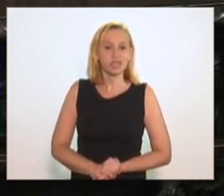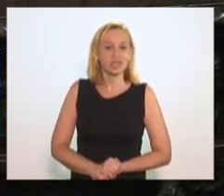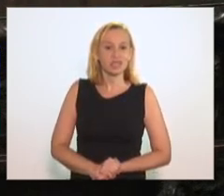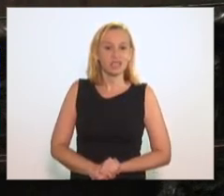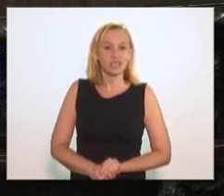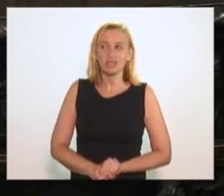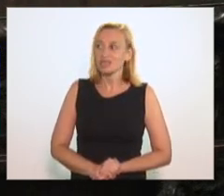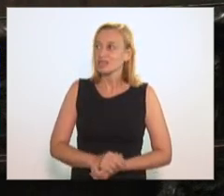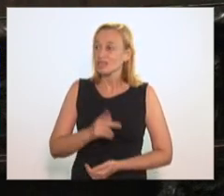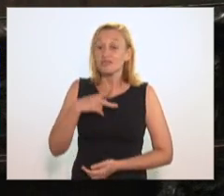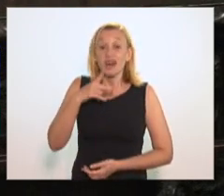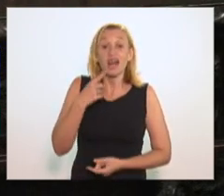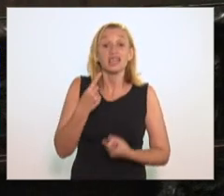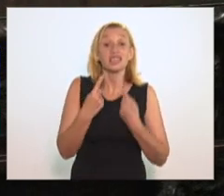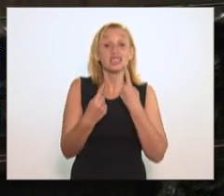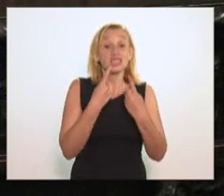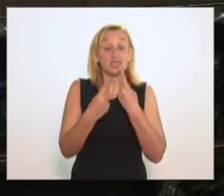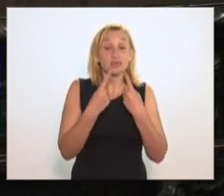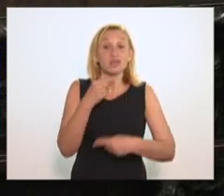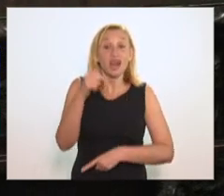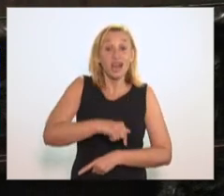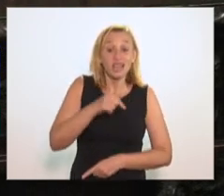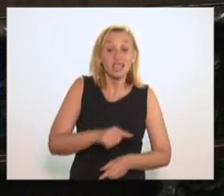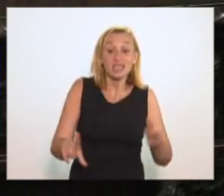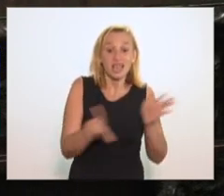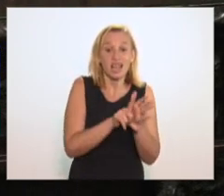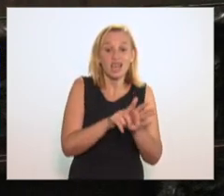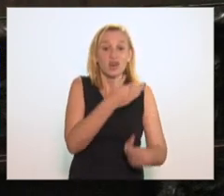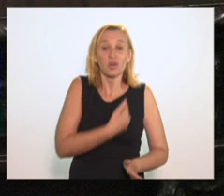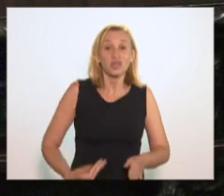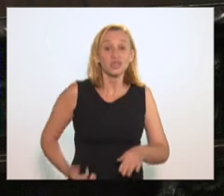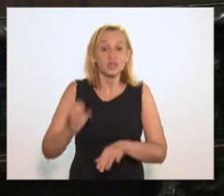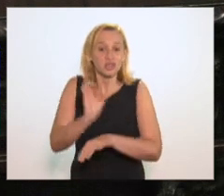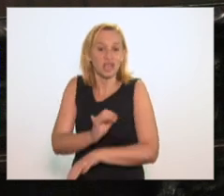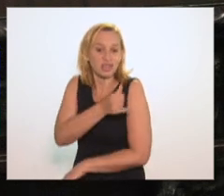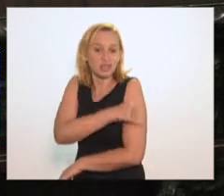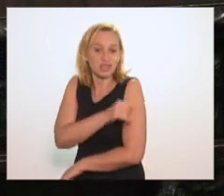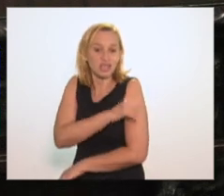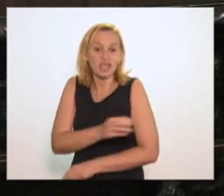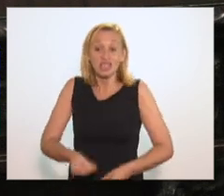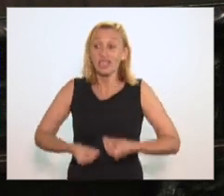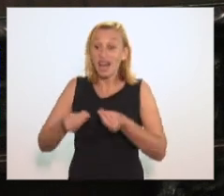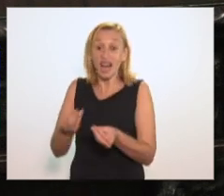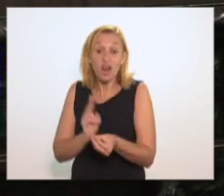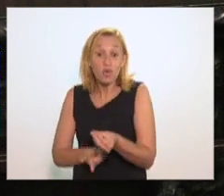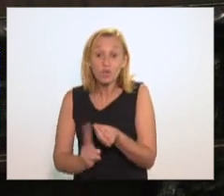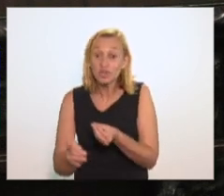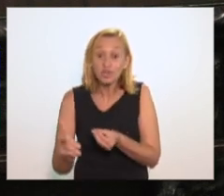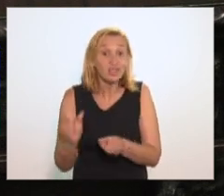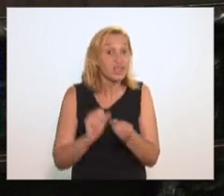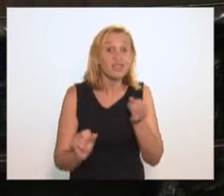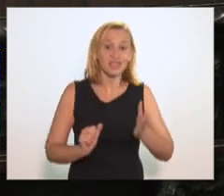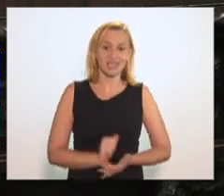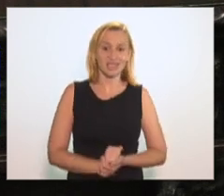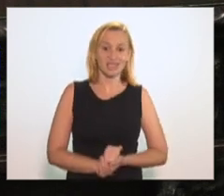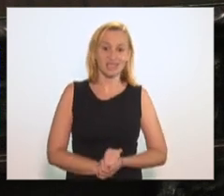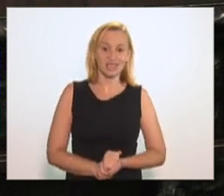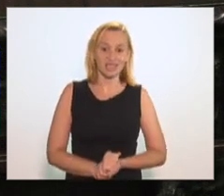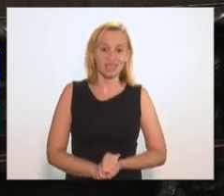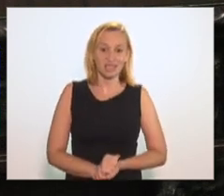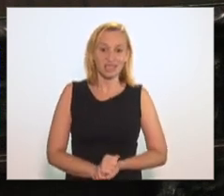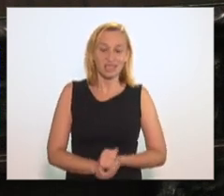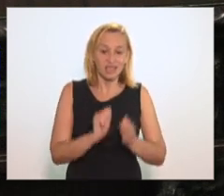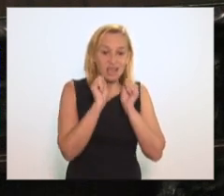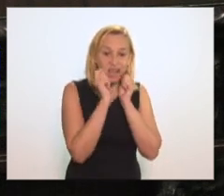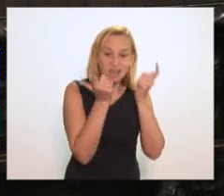trazer este debate através dessa lei o governador do estado do Rio de Janeiro apenas dará continuidade ao que está fazendo parceria com a Assembleia